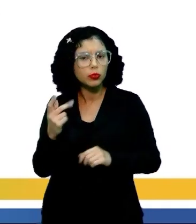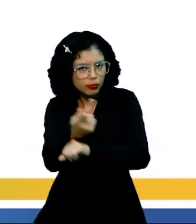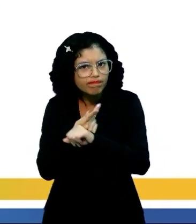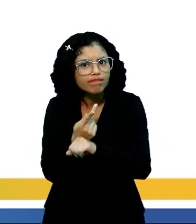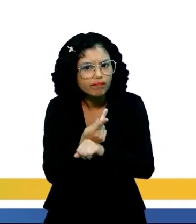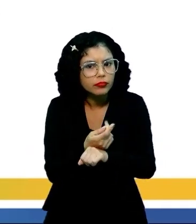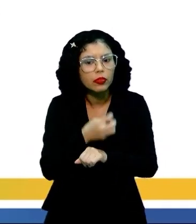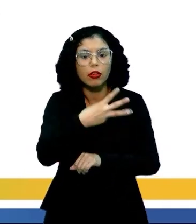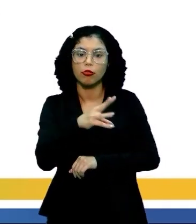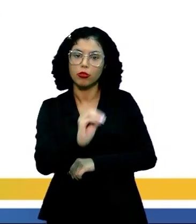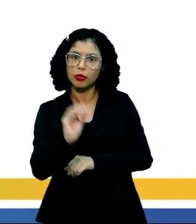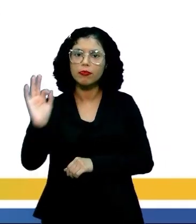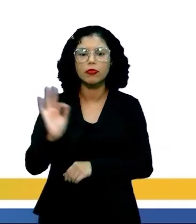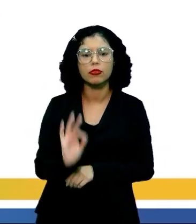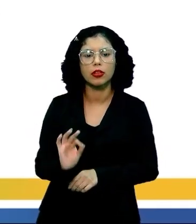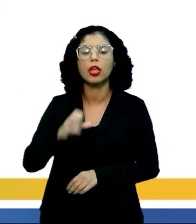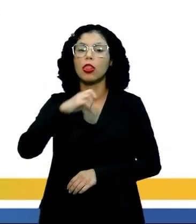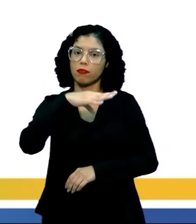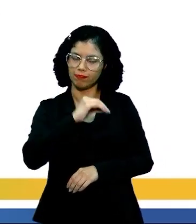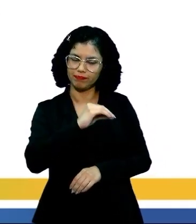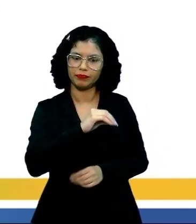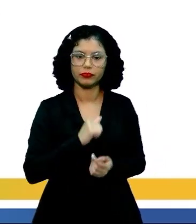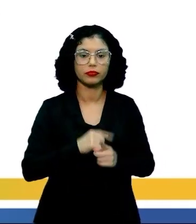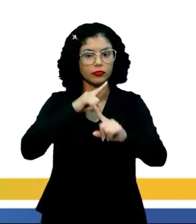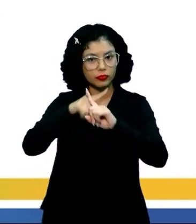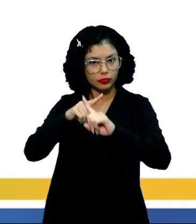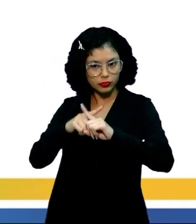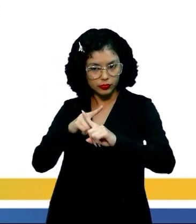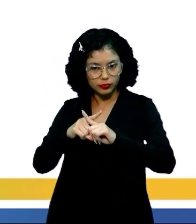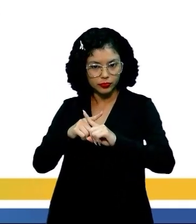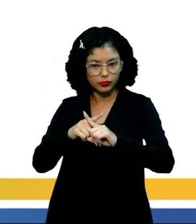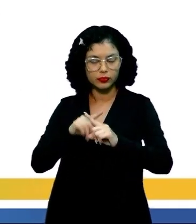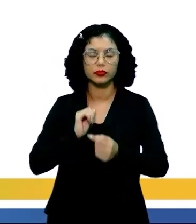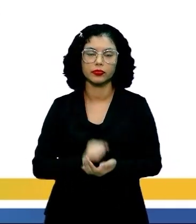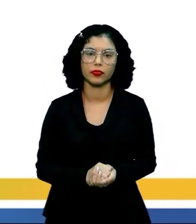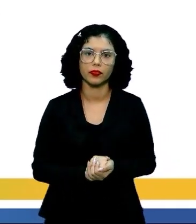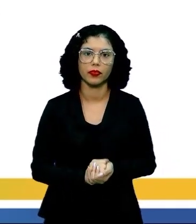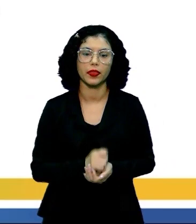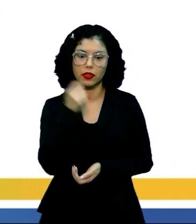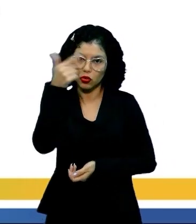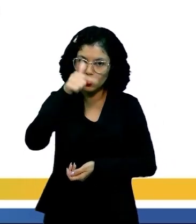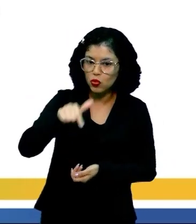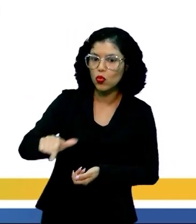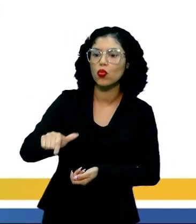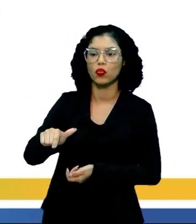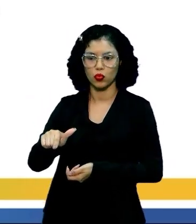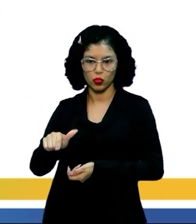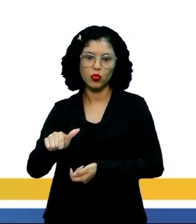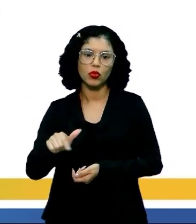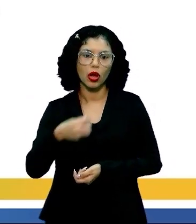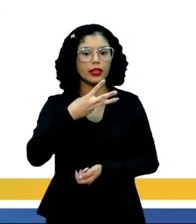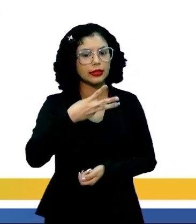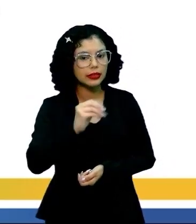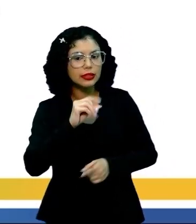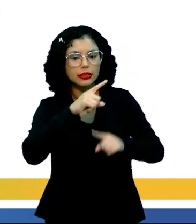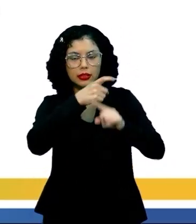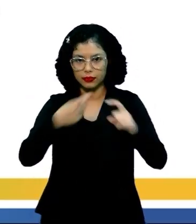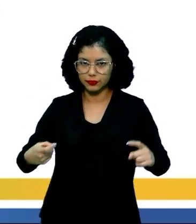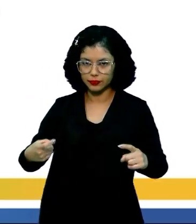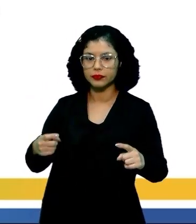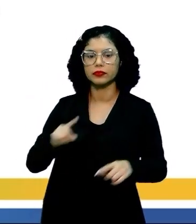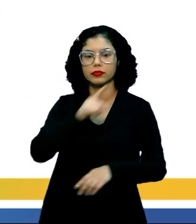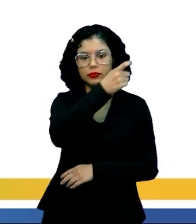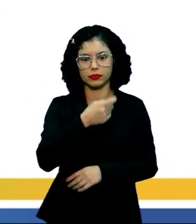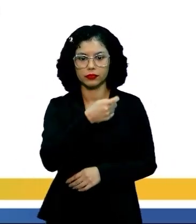procura e 30% é 90. Multiplicando cruzado, novamente, ó, 30 vezes X e